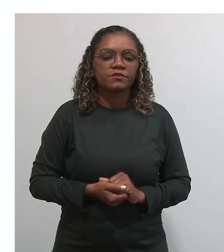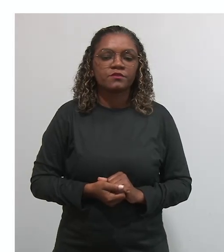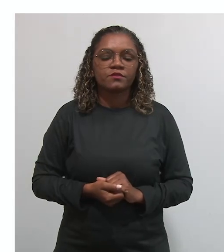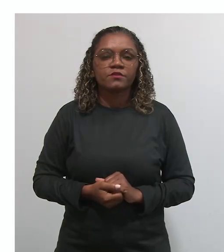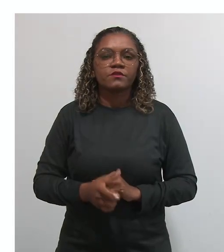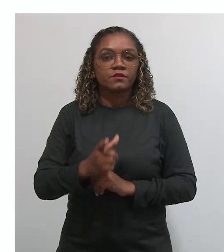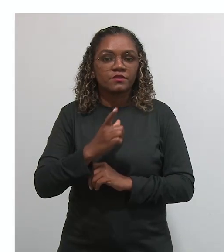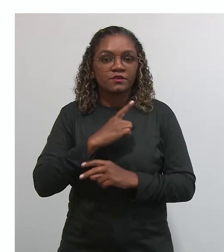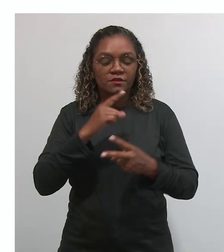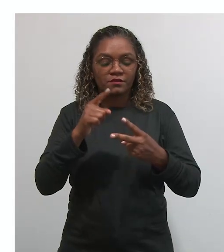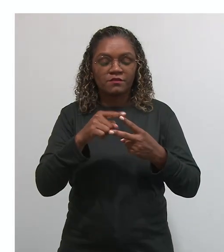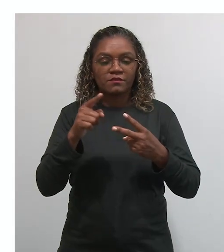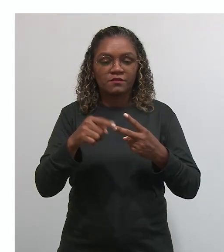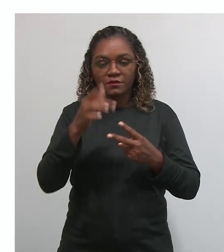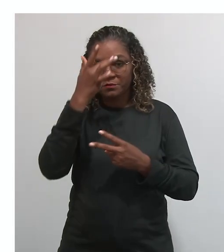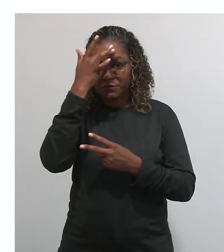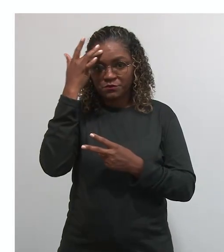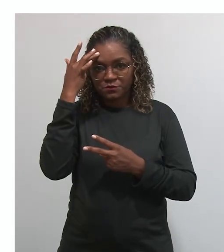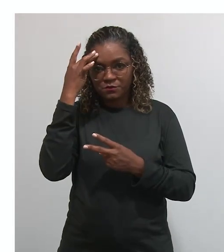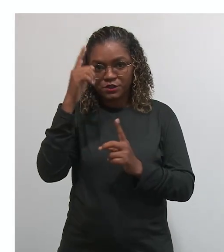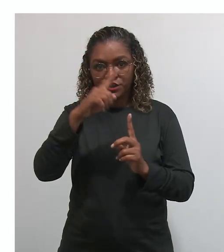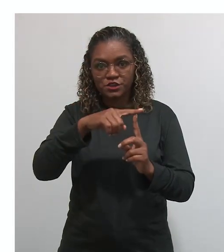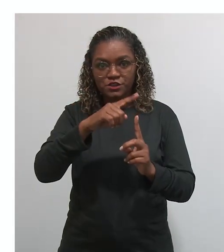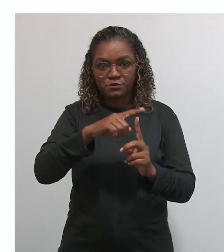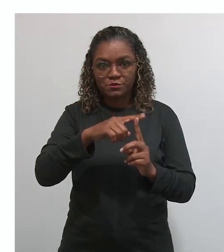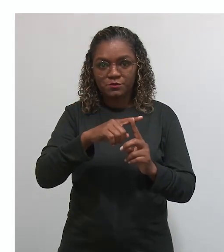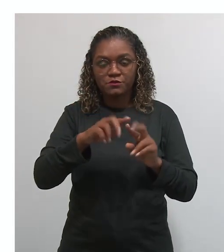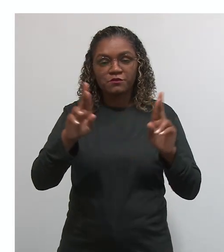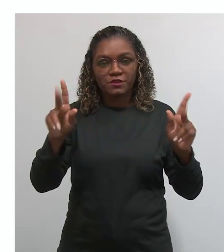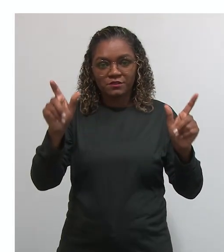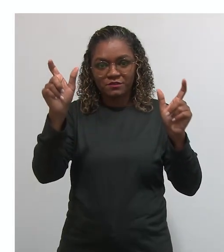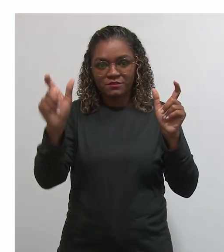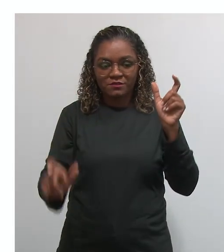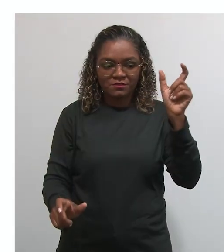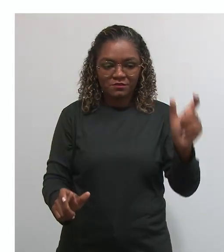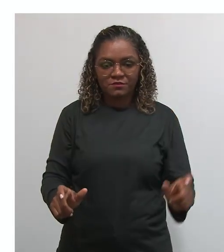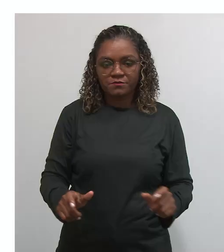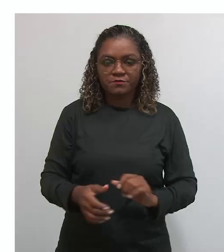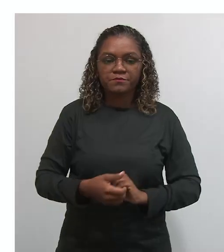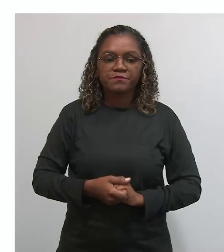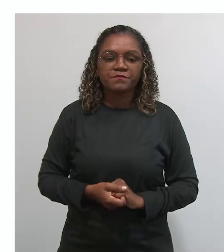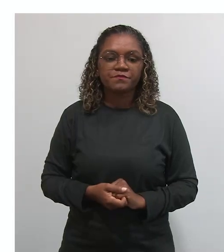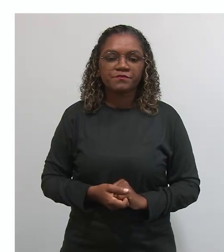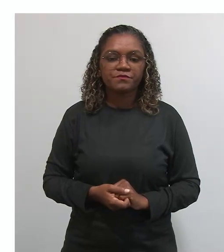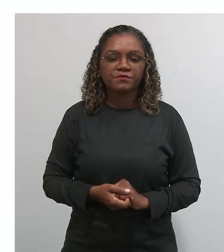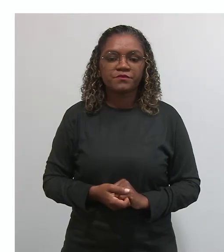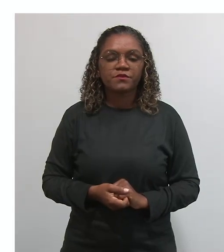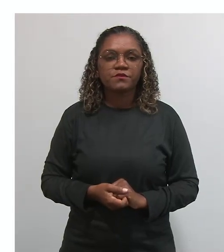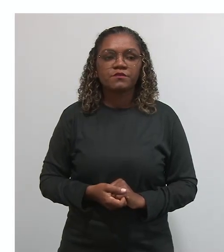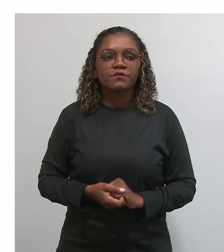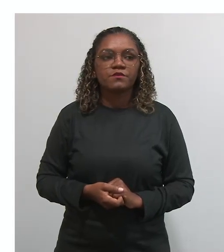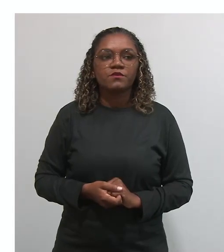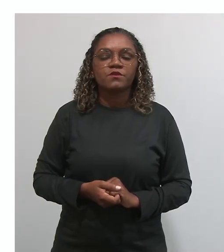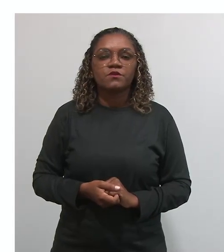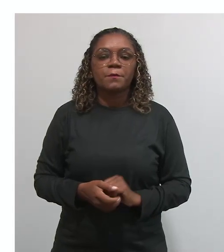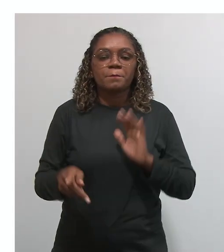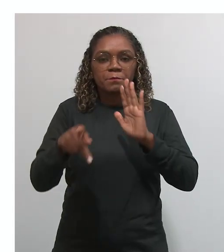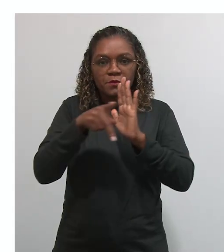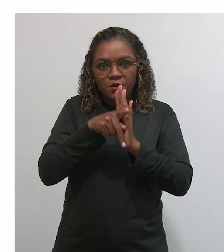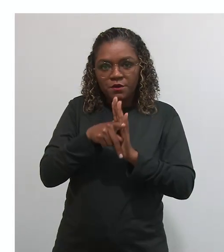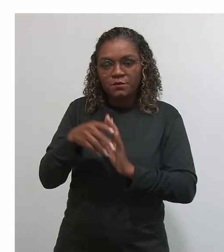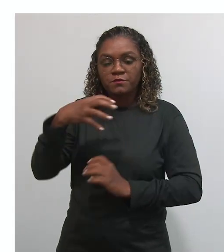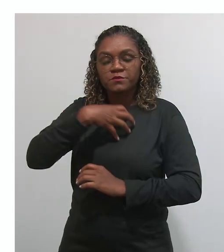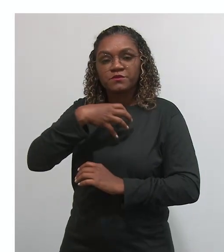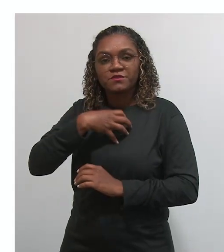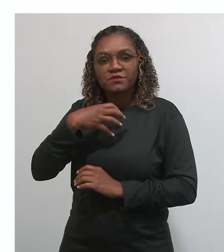nós temos dois tipos de pessoas. A pessoa do senso